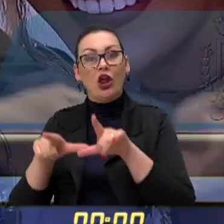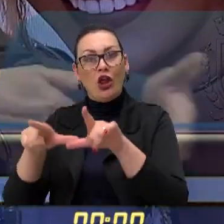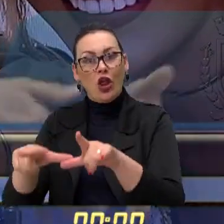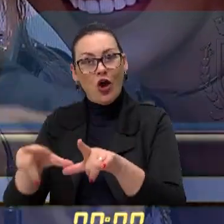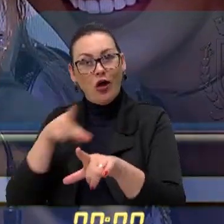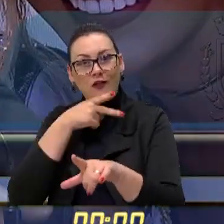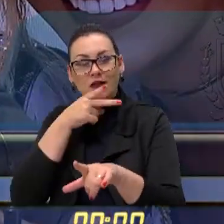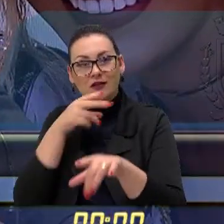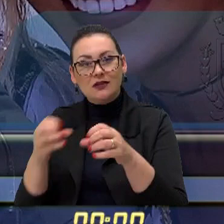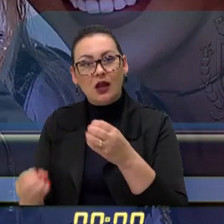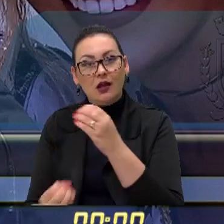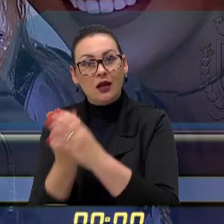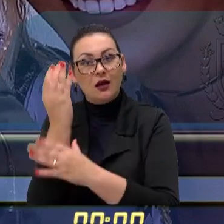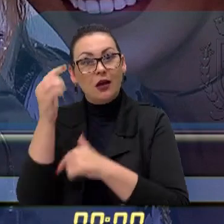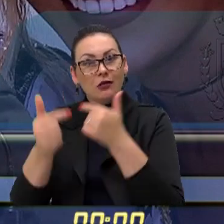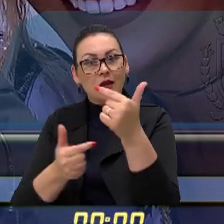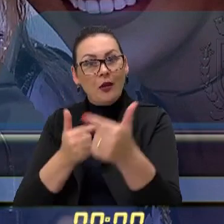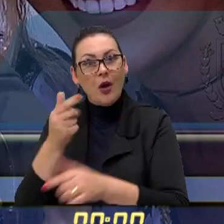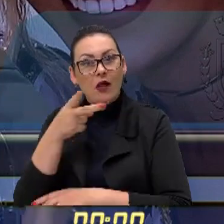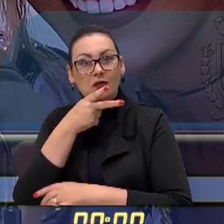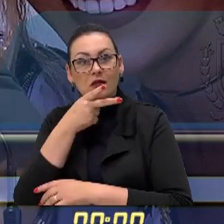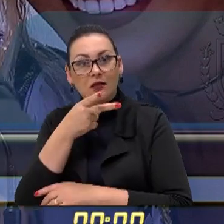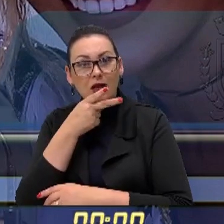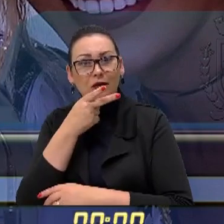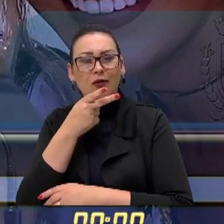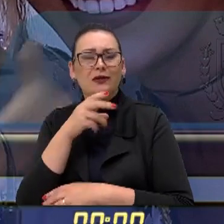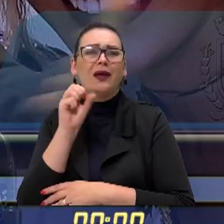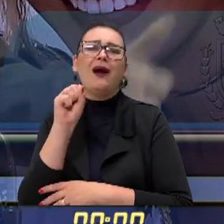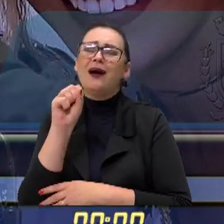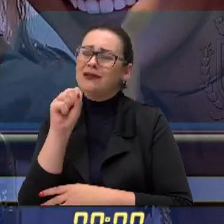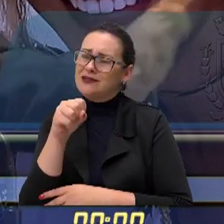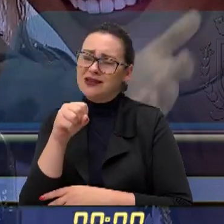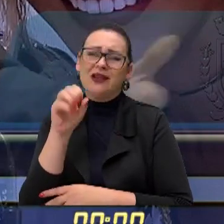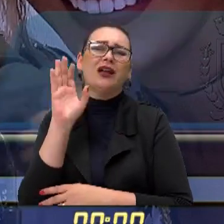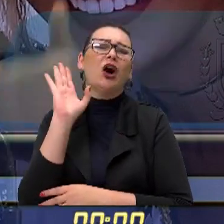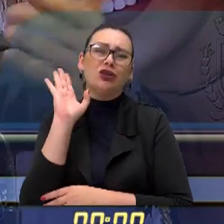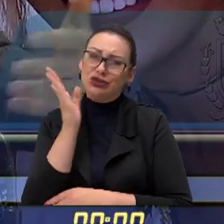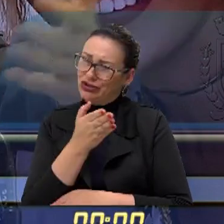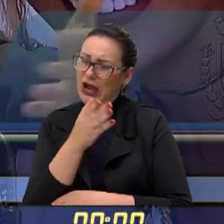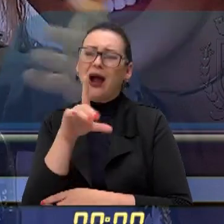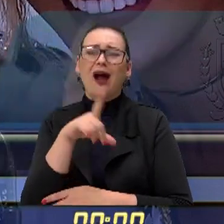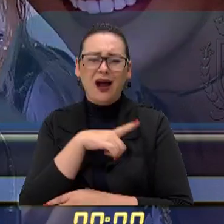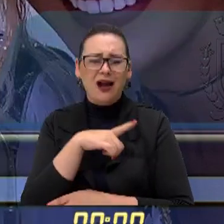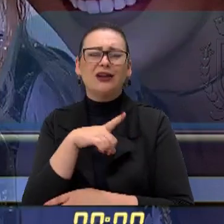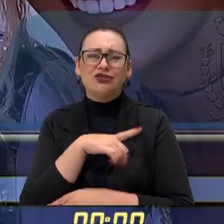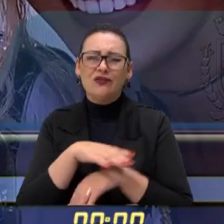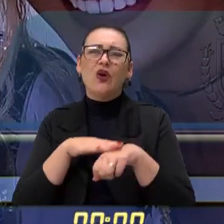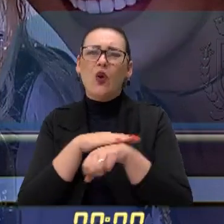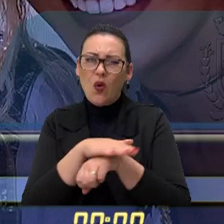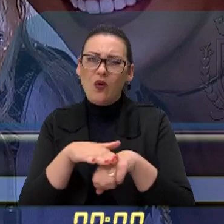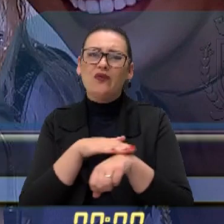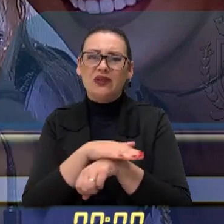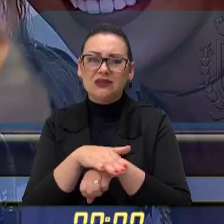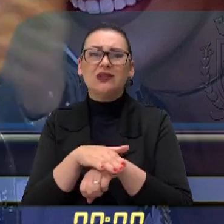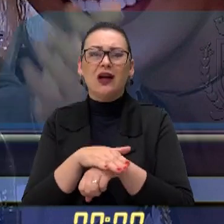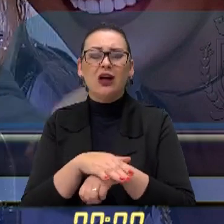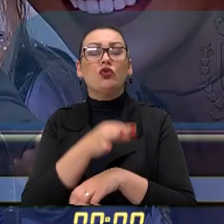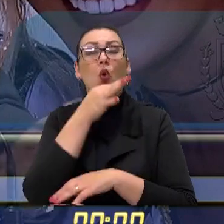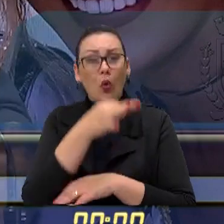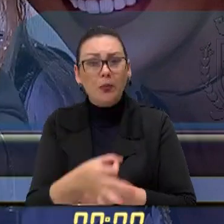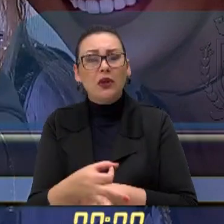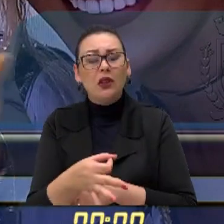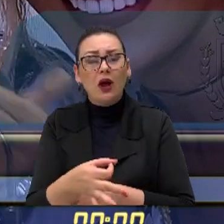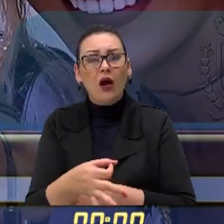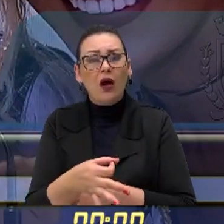Cruz, criam emprego em Santa Cruz, é evidente, e aliás, já tive conversando com eles, eles se